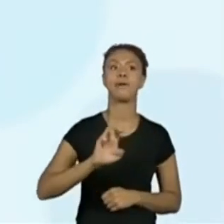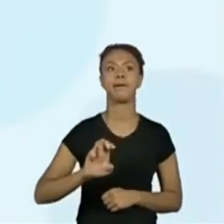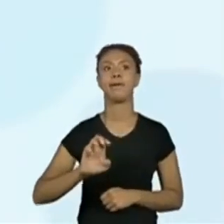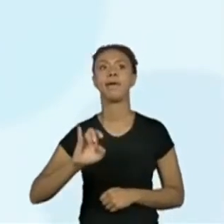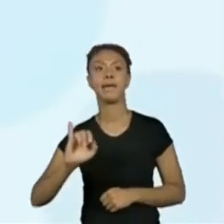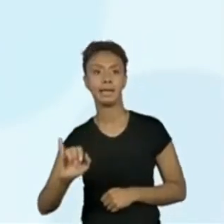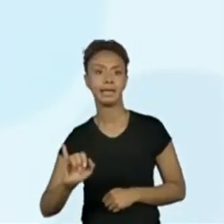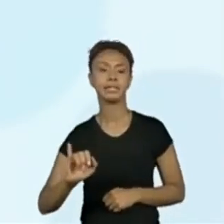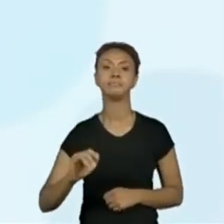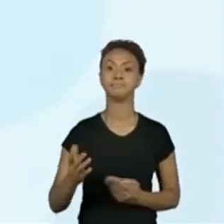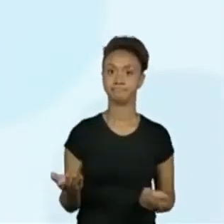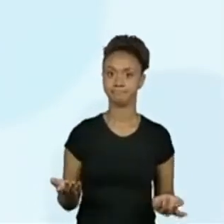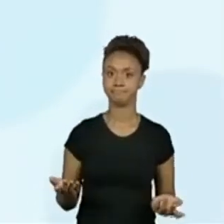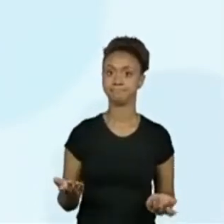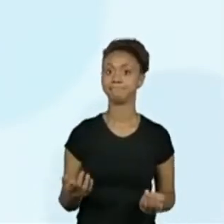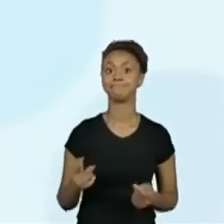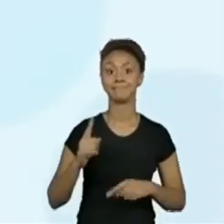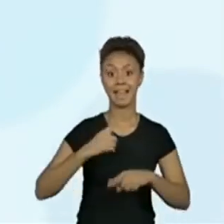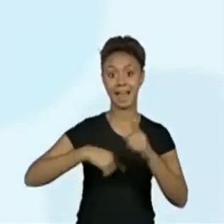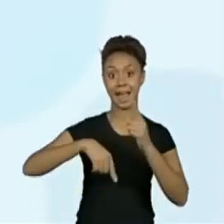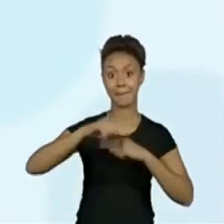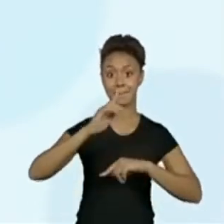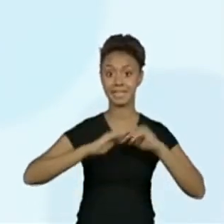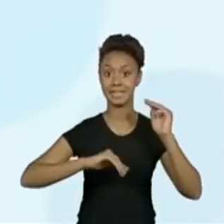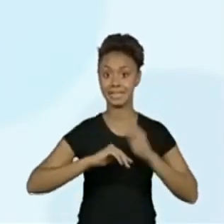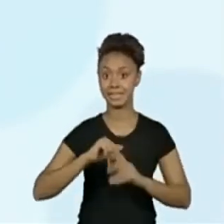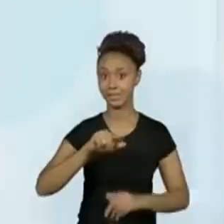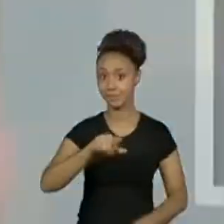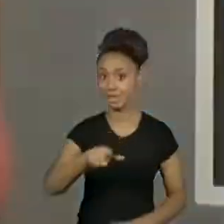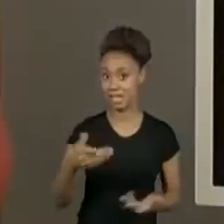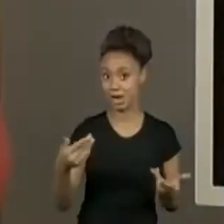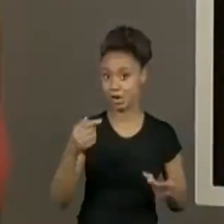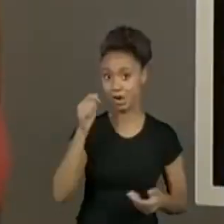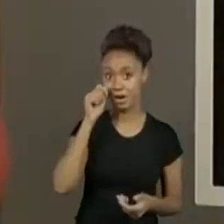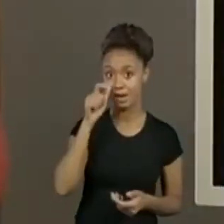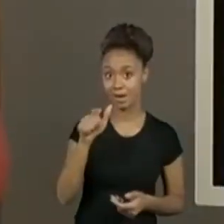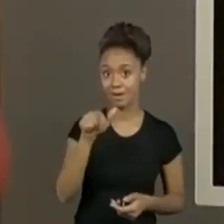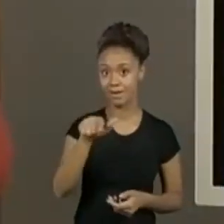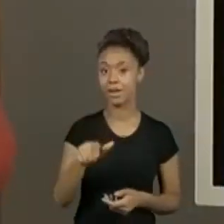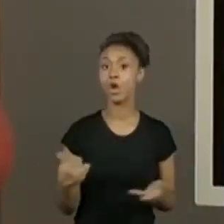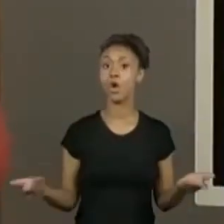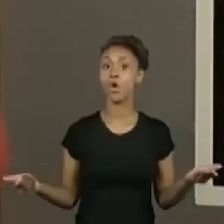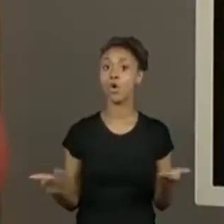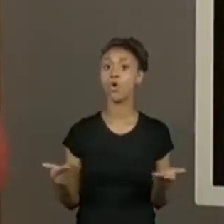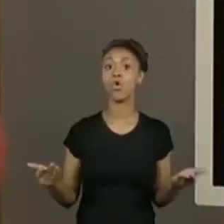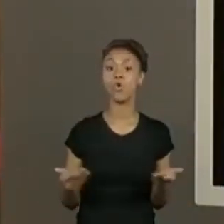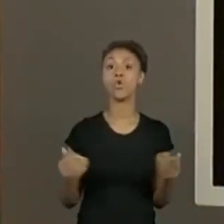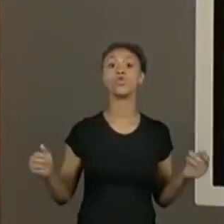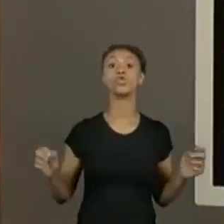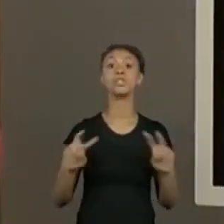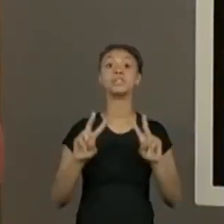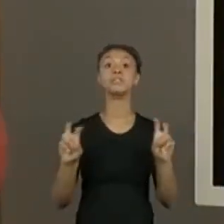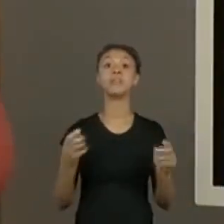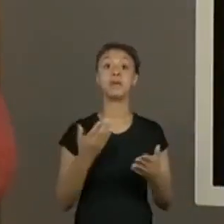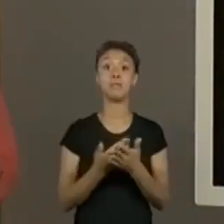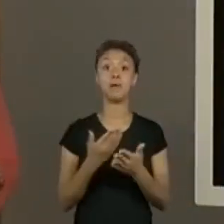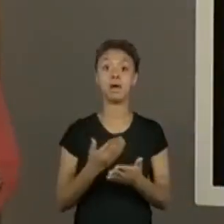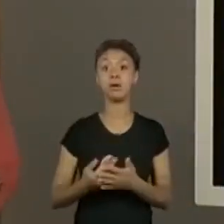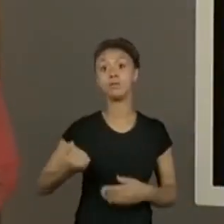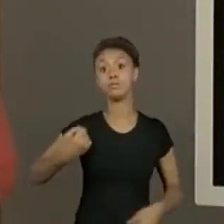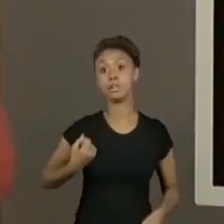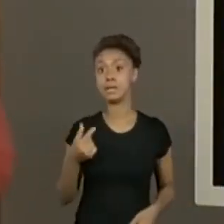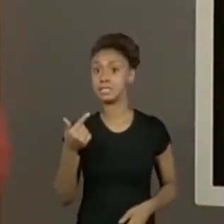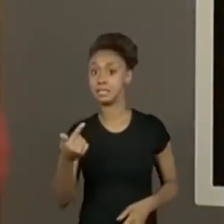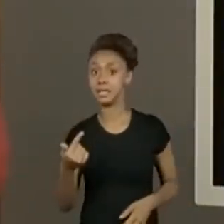duas habilidades. Lembrando, para quem está chegando agora, hoje nós vamos trabalhar as aulas 7 e 8. Amanhã a